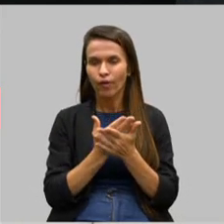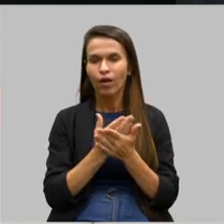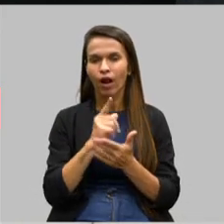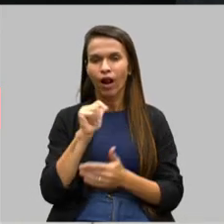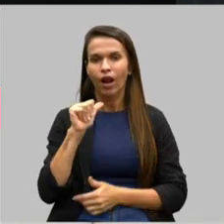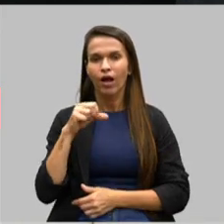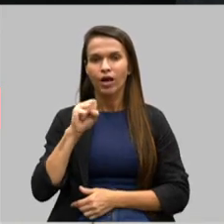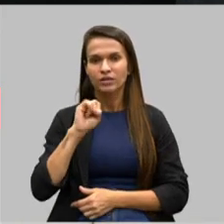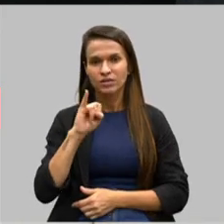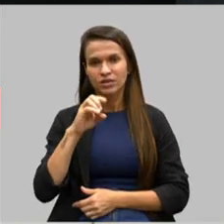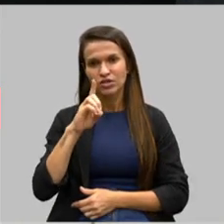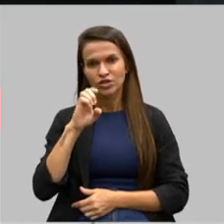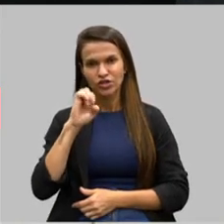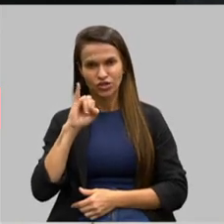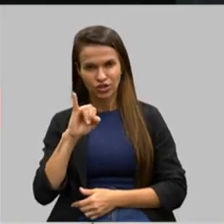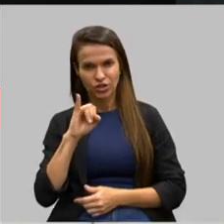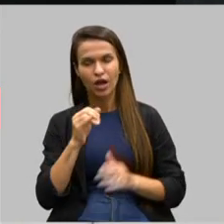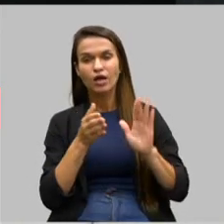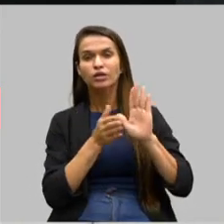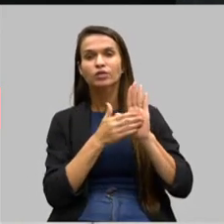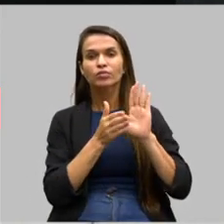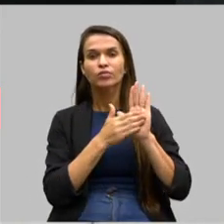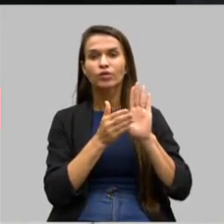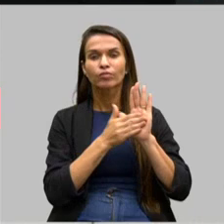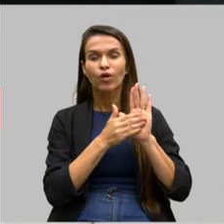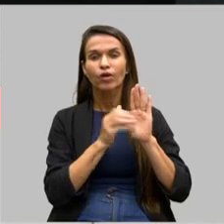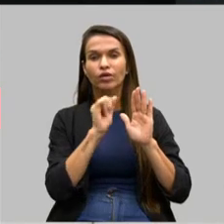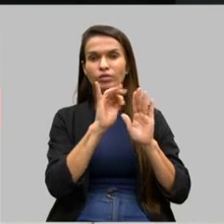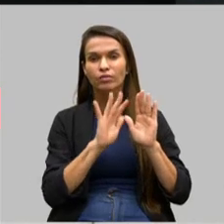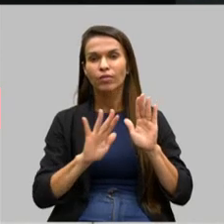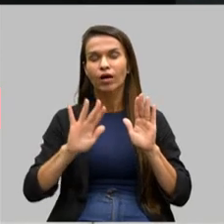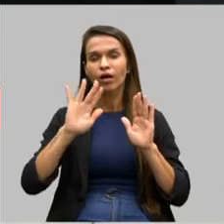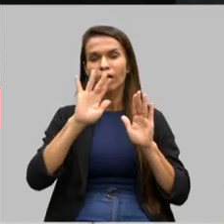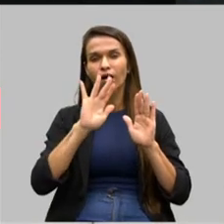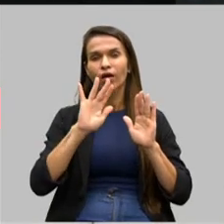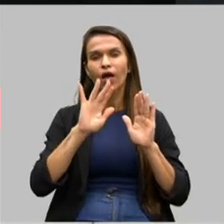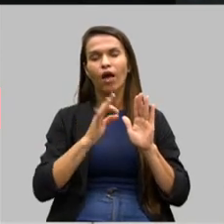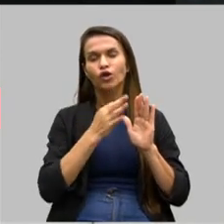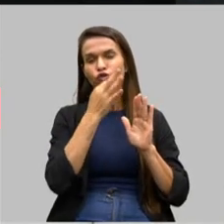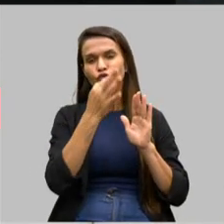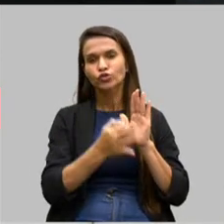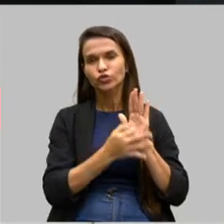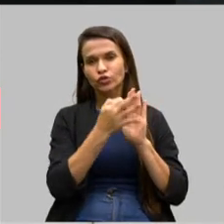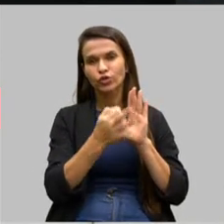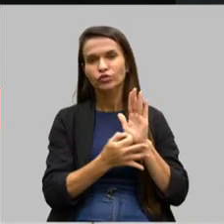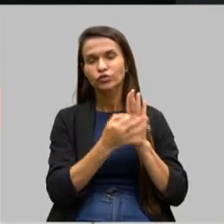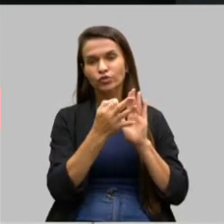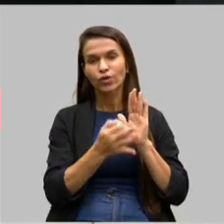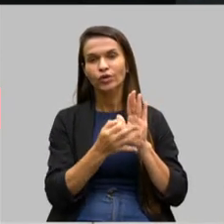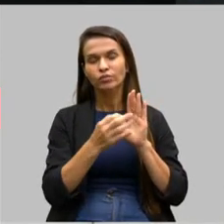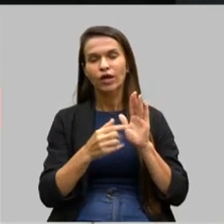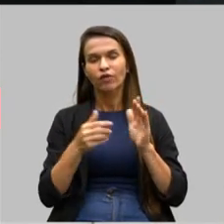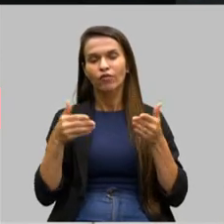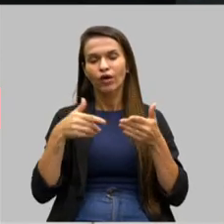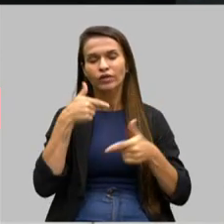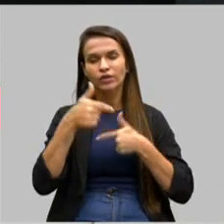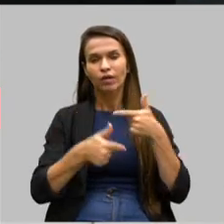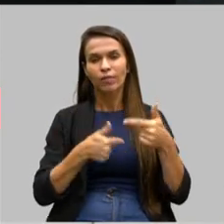eles propõem. Esta figura é um rol de sugestões para ser trabalhado nas